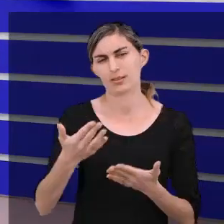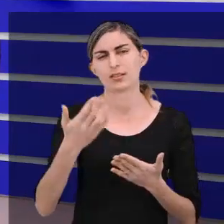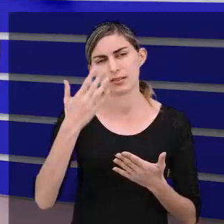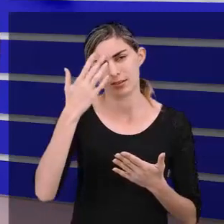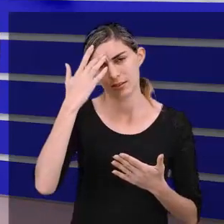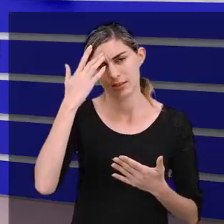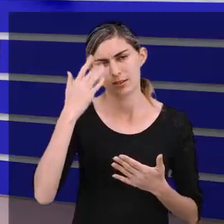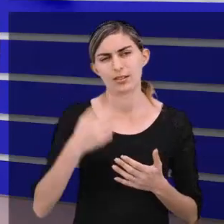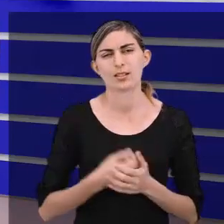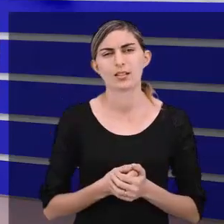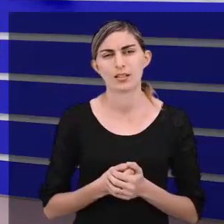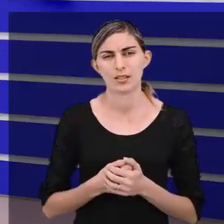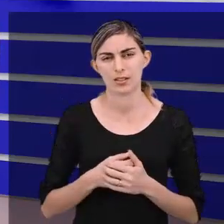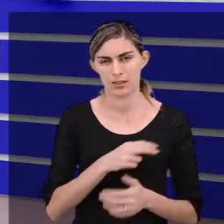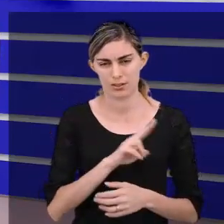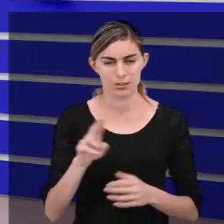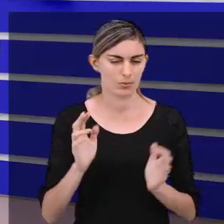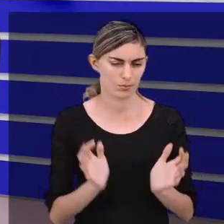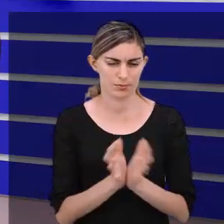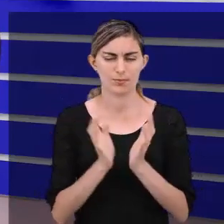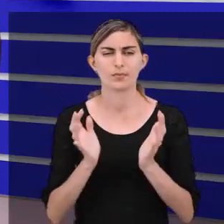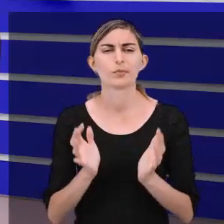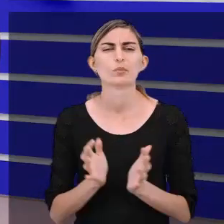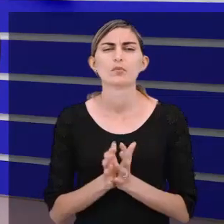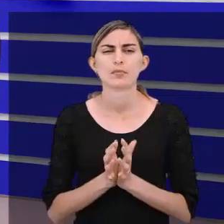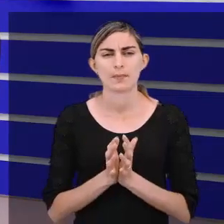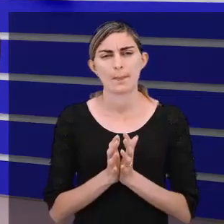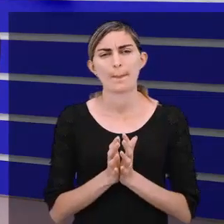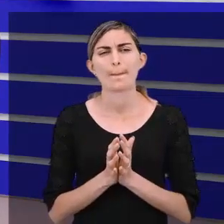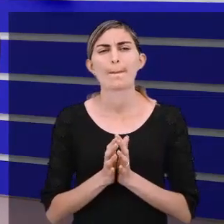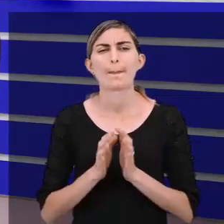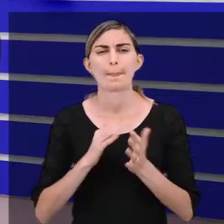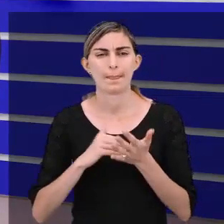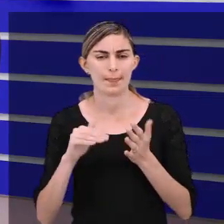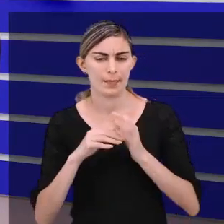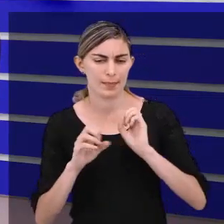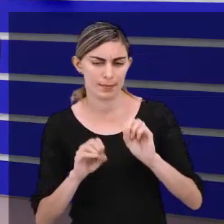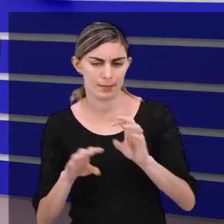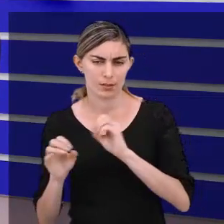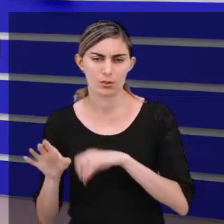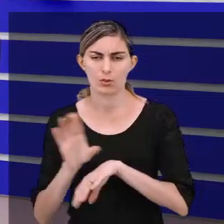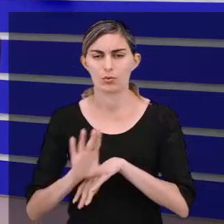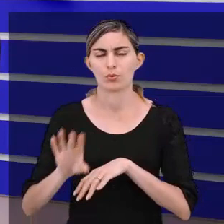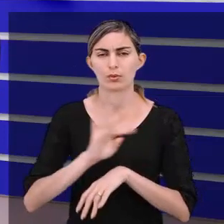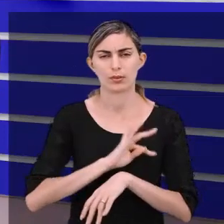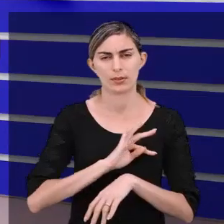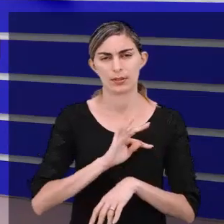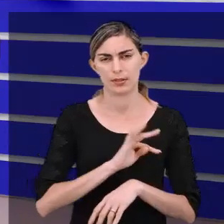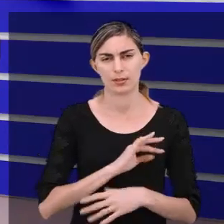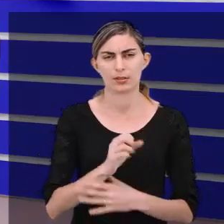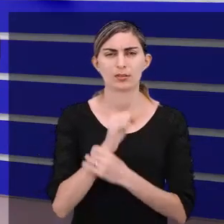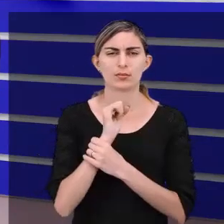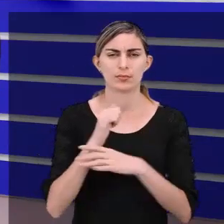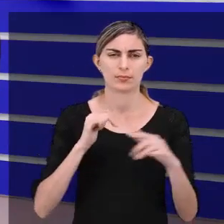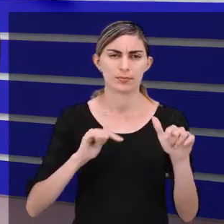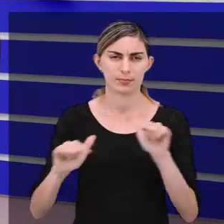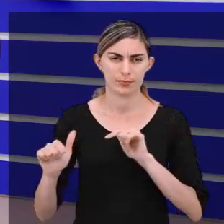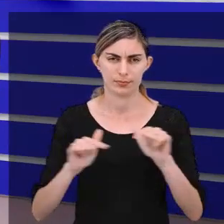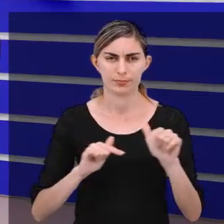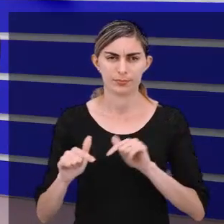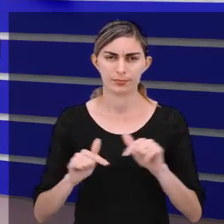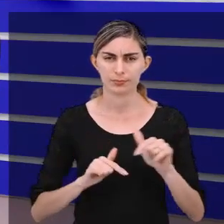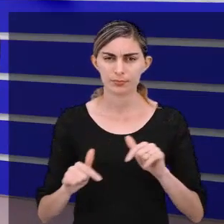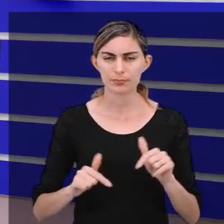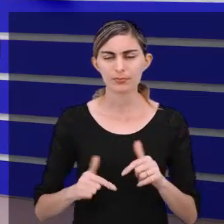agora, em nome de toda a equipe da Secretaria de Educação, do curso de Técnico de Segurança do Trabalho,